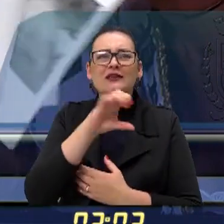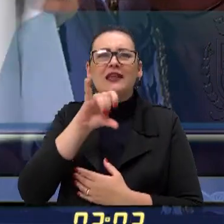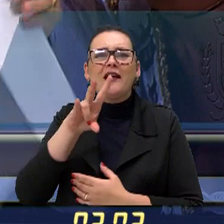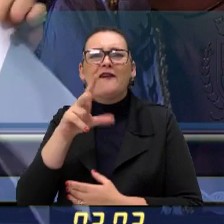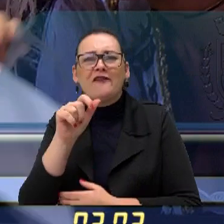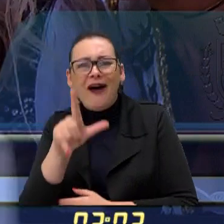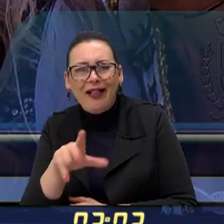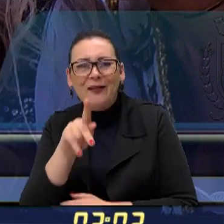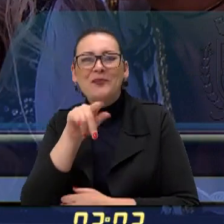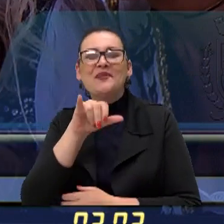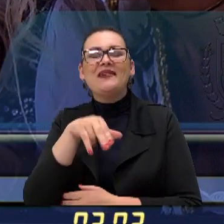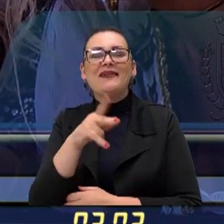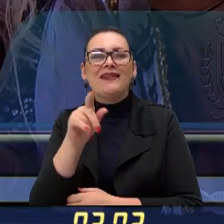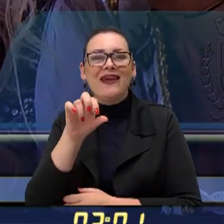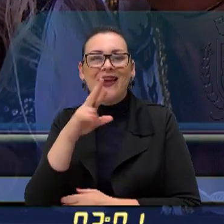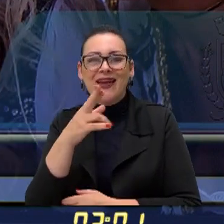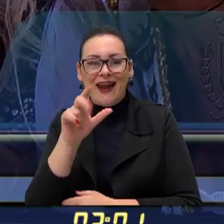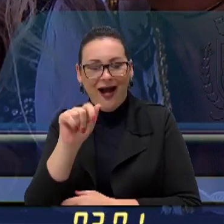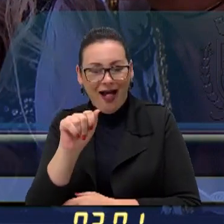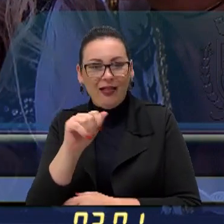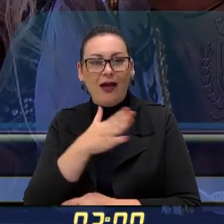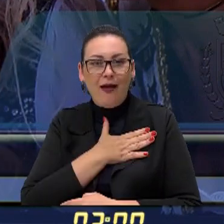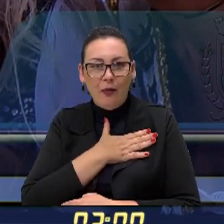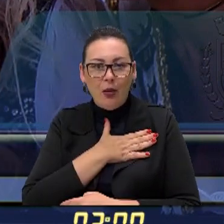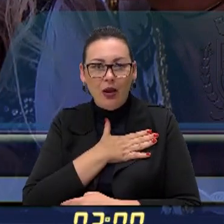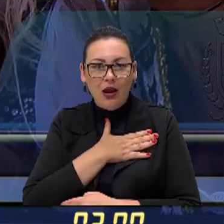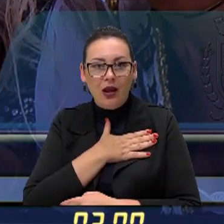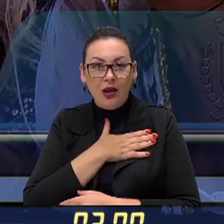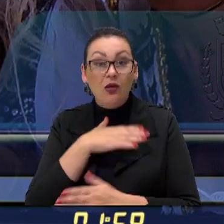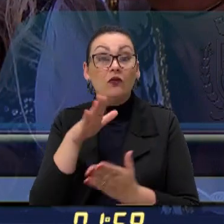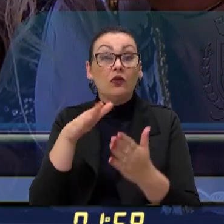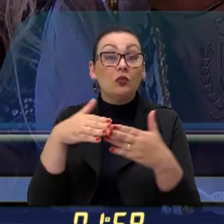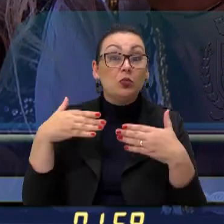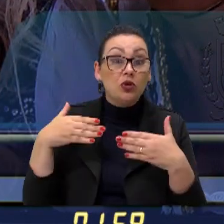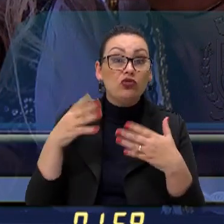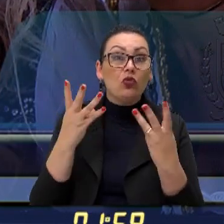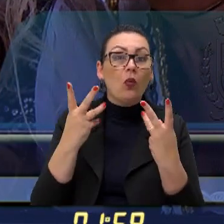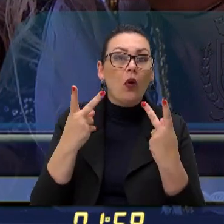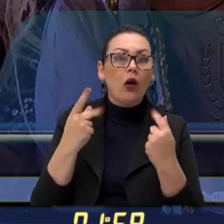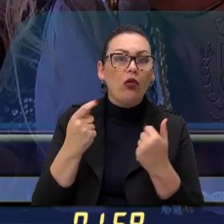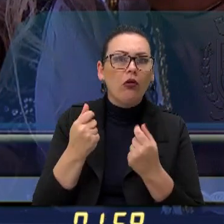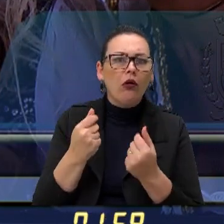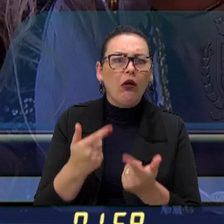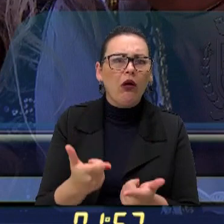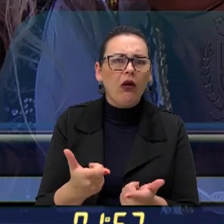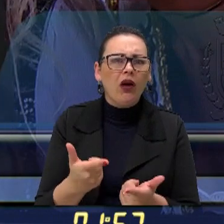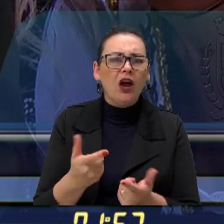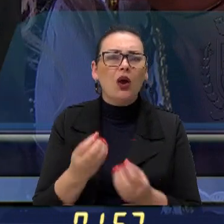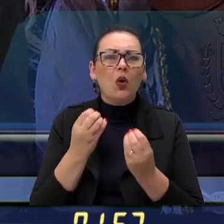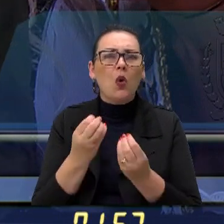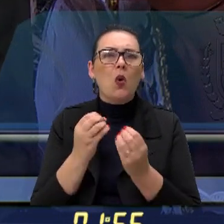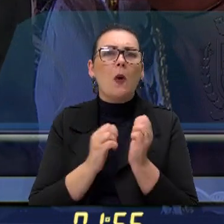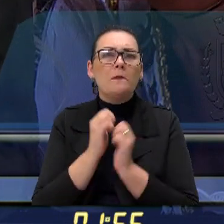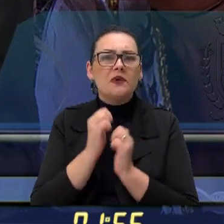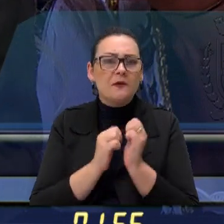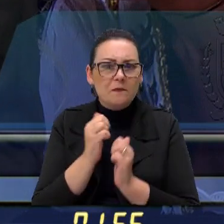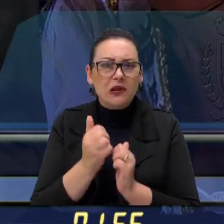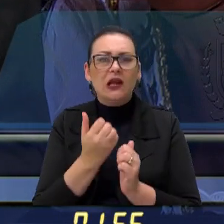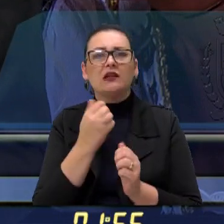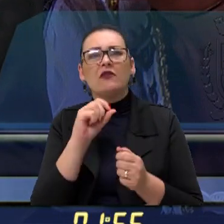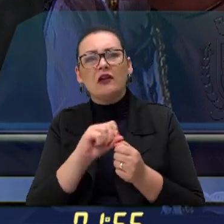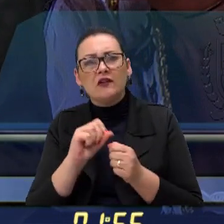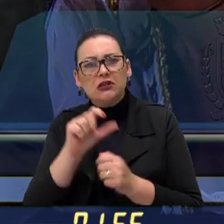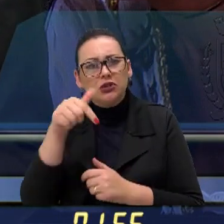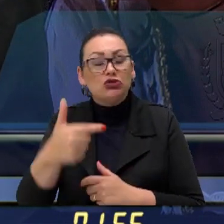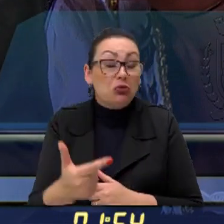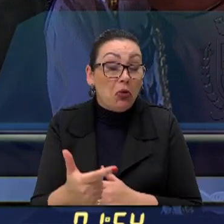Pinheiral. Eu fiz esse pedido, vamos ver quanto custou, né? E como é a empresa, se ela vai refazer